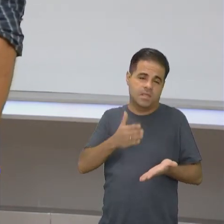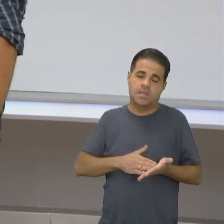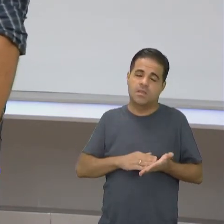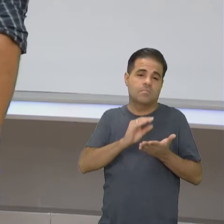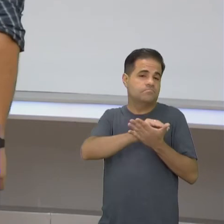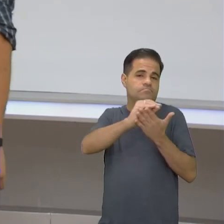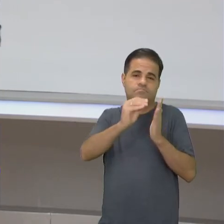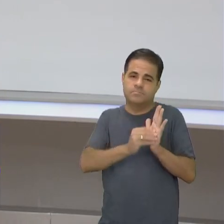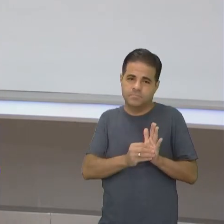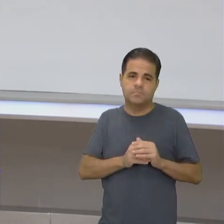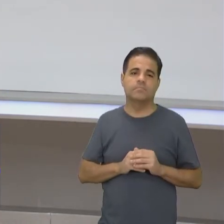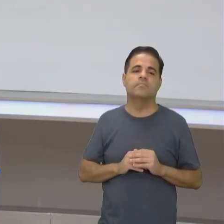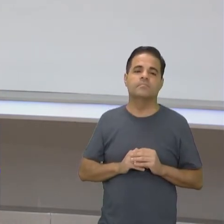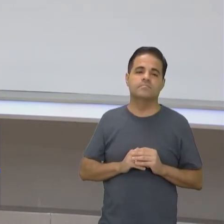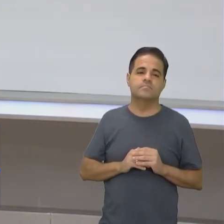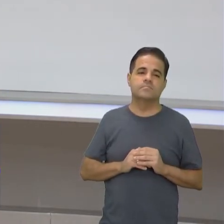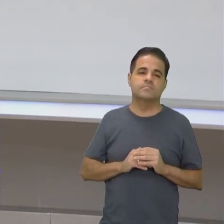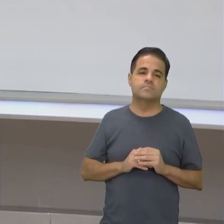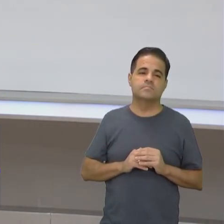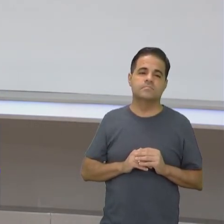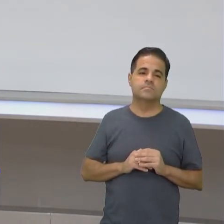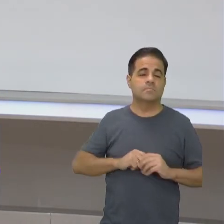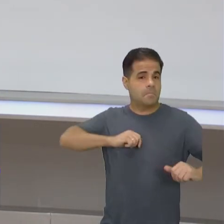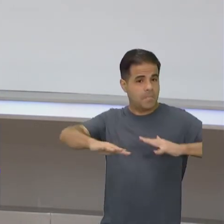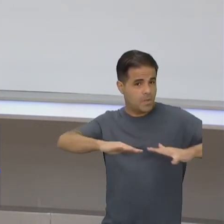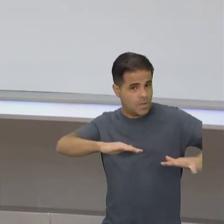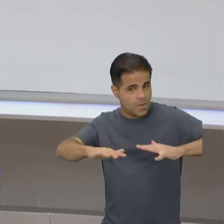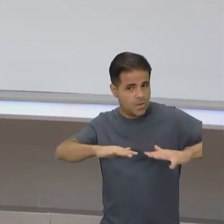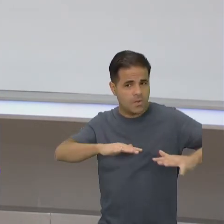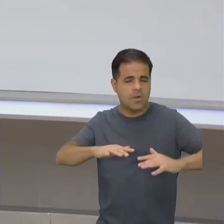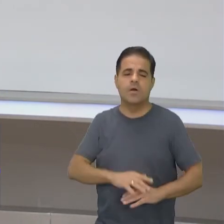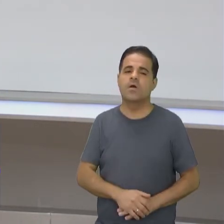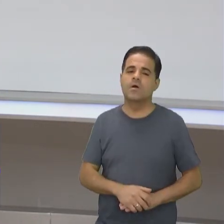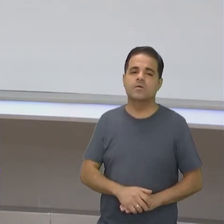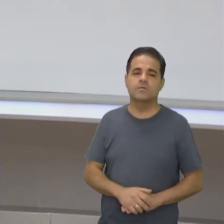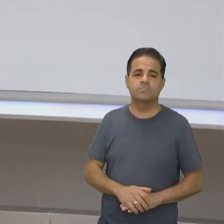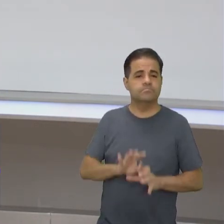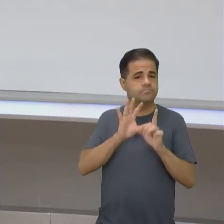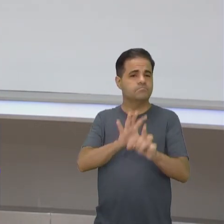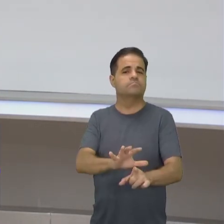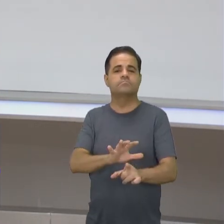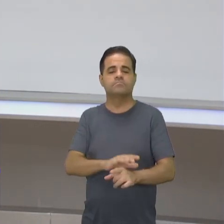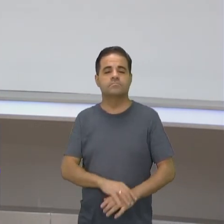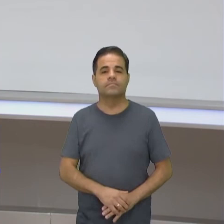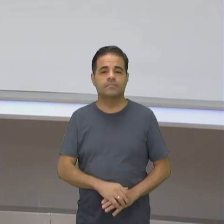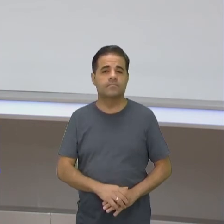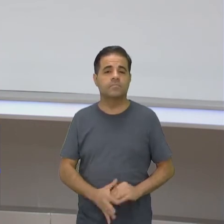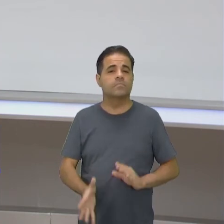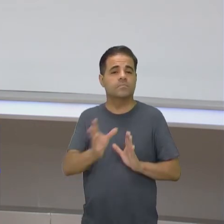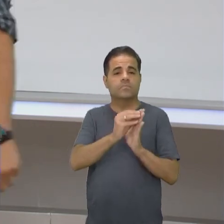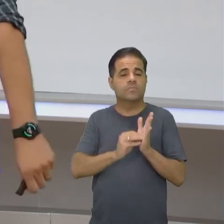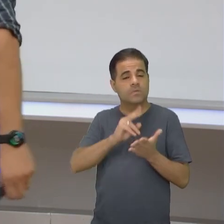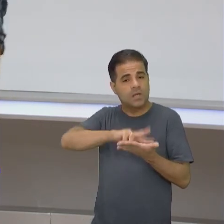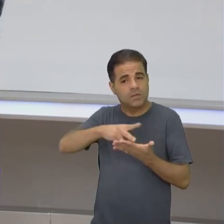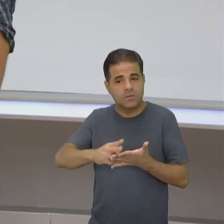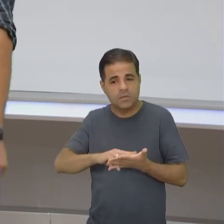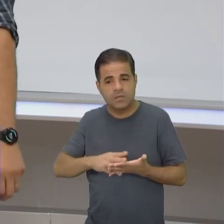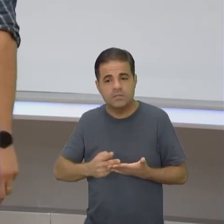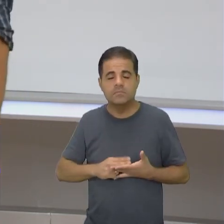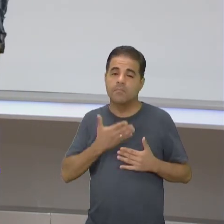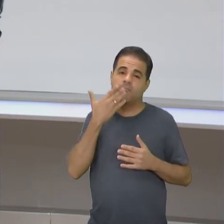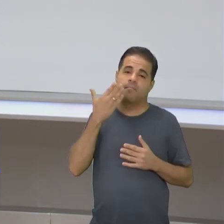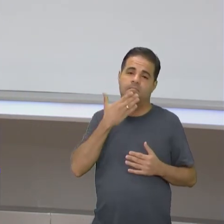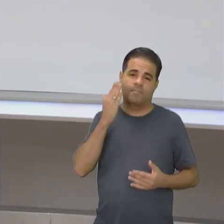alfabética. Está aqui. Earthquakes, terremoto, strike, atinge, at least, ao menos. Eu coloquei a tradução, fica mais fácil, tá vendo? Olha